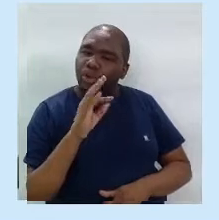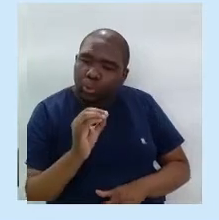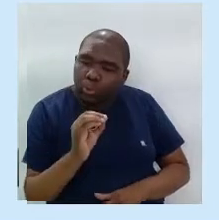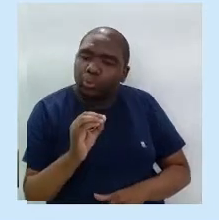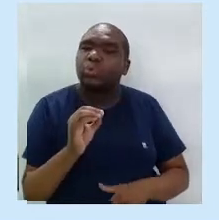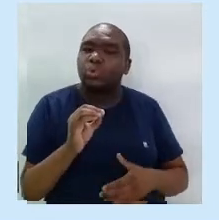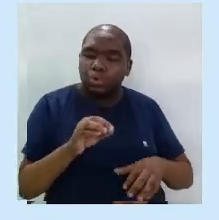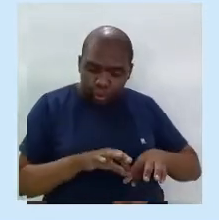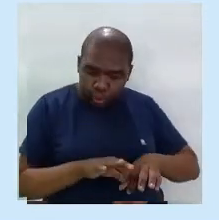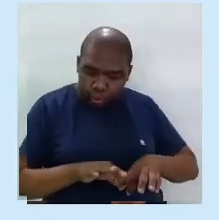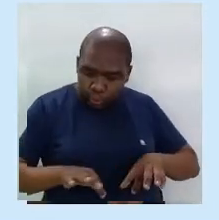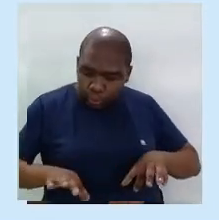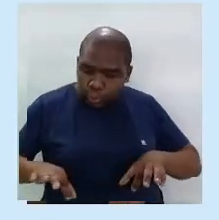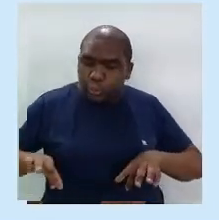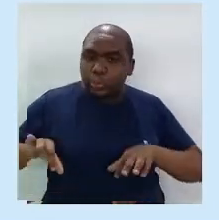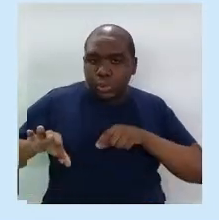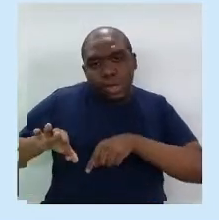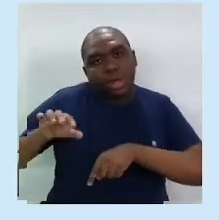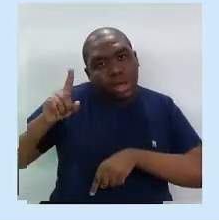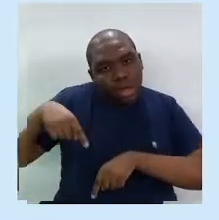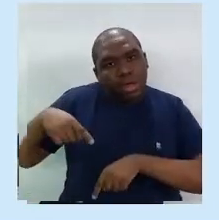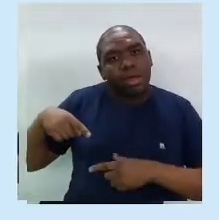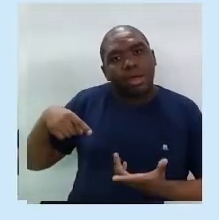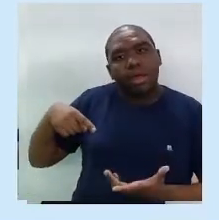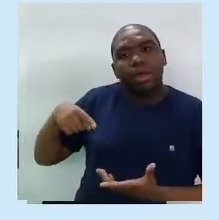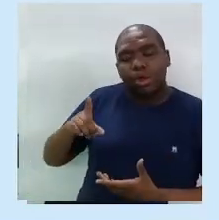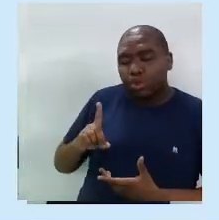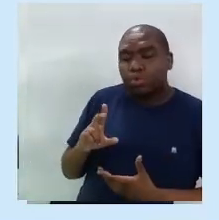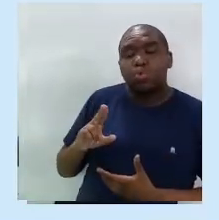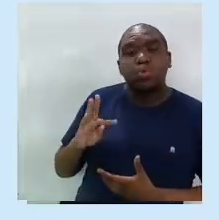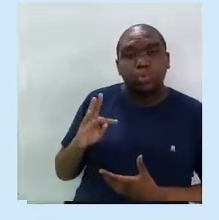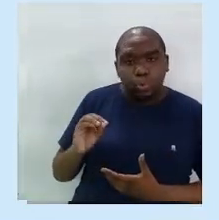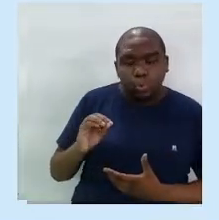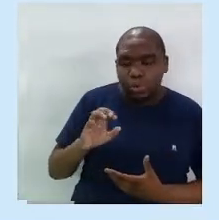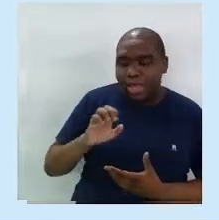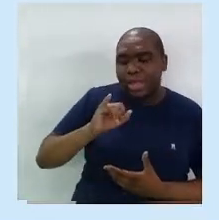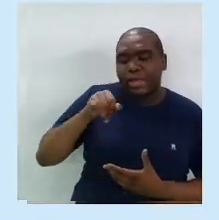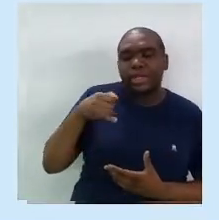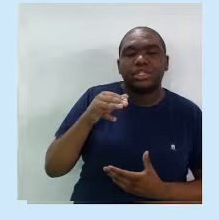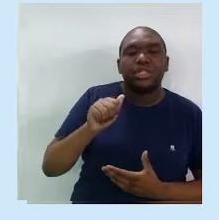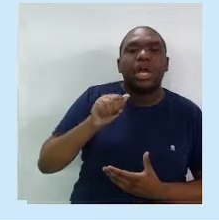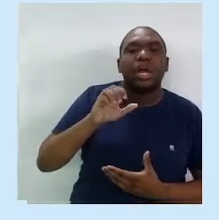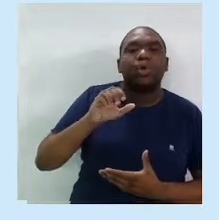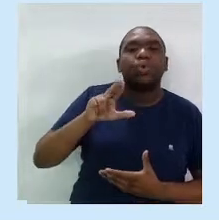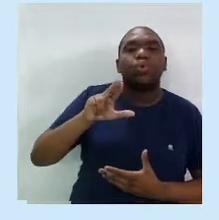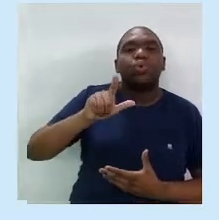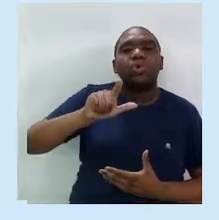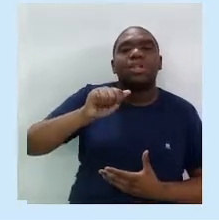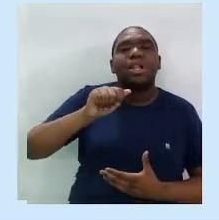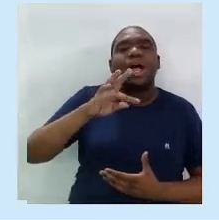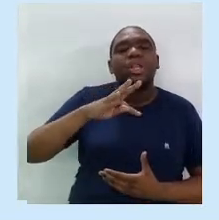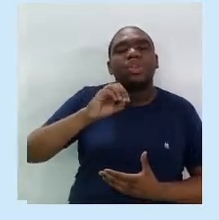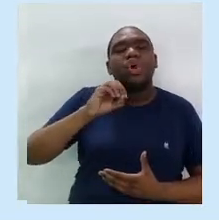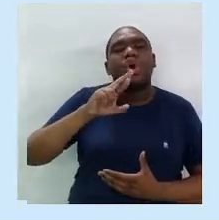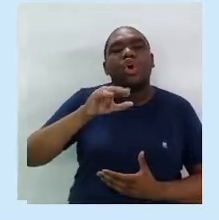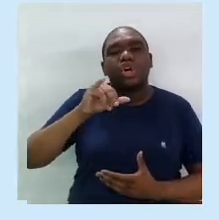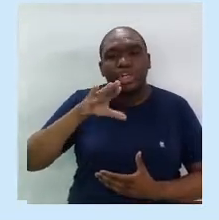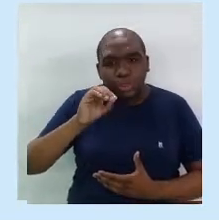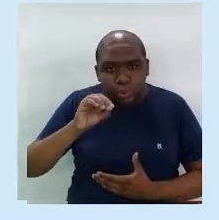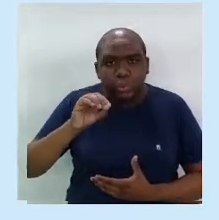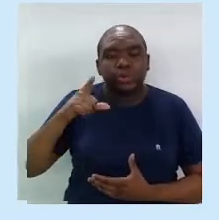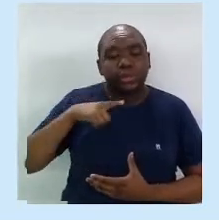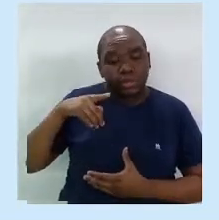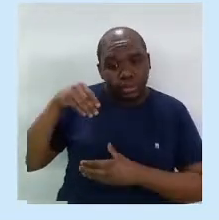da vesícula seminal e passa ali a ser chamado de ducto ejaculatório, o qual se